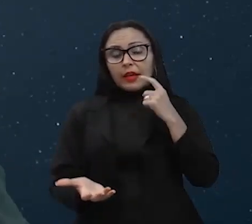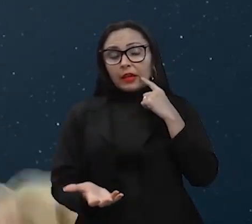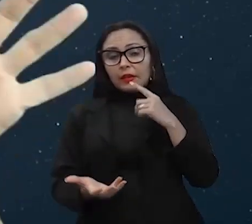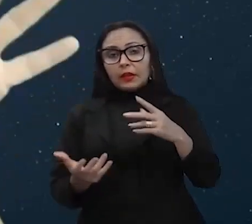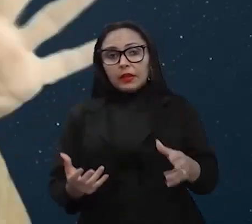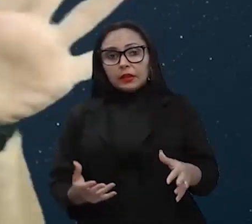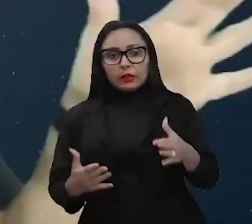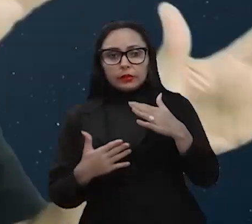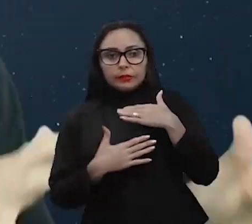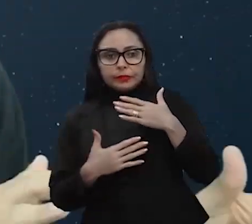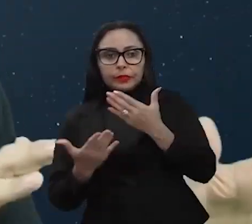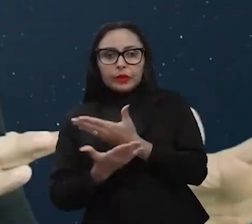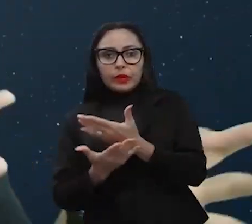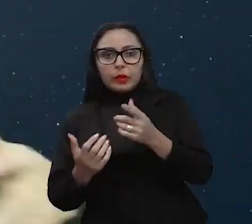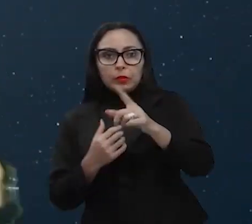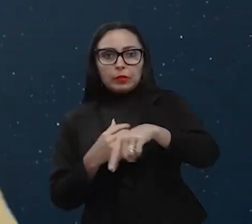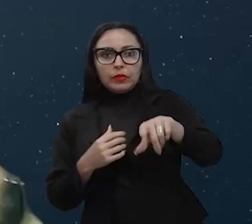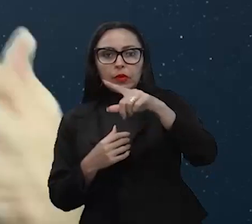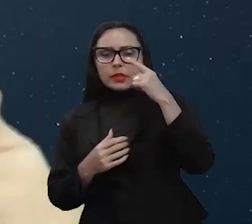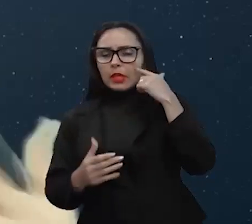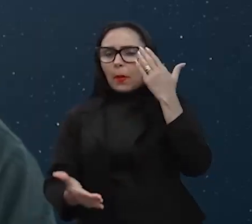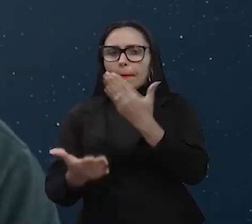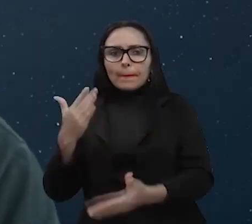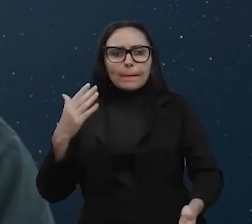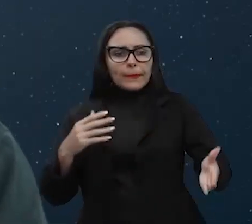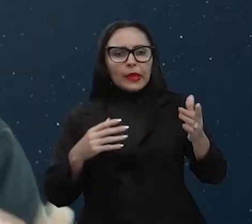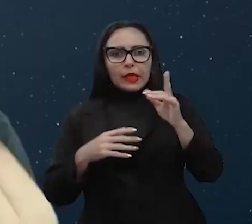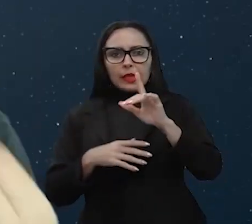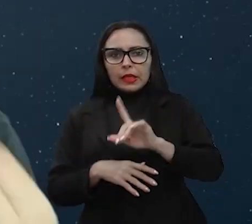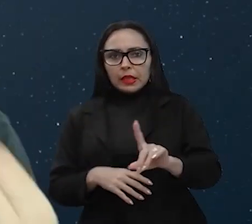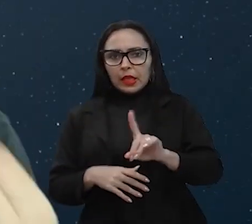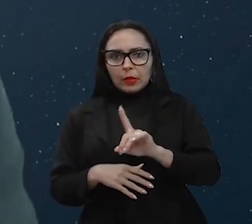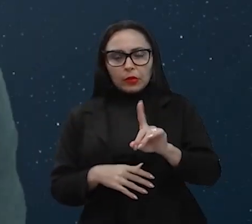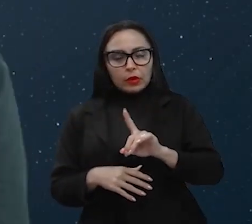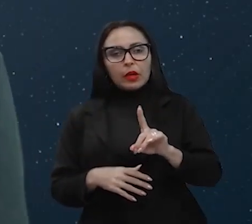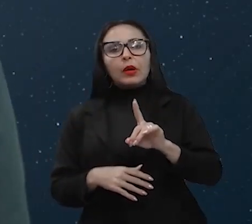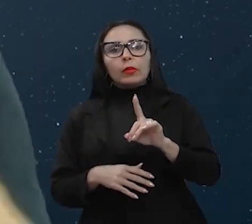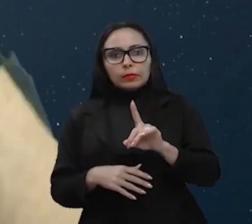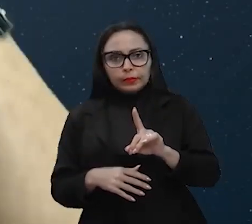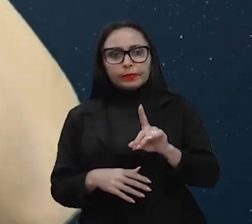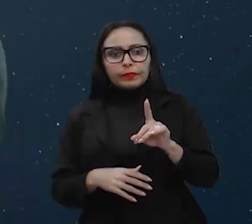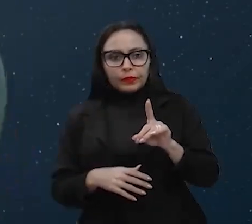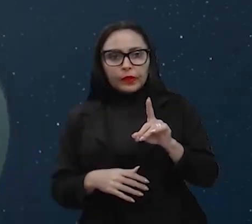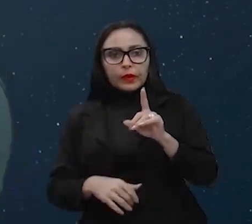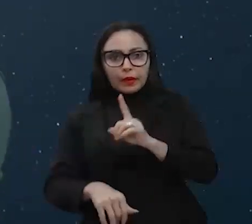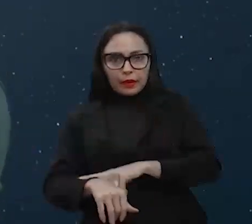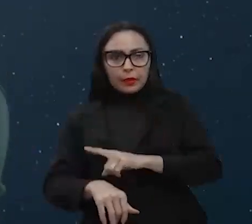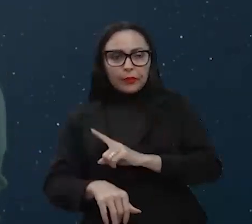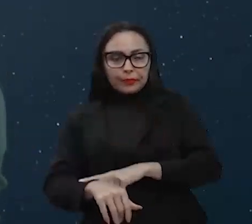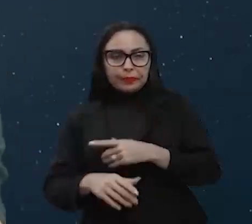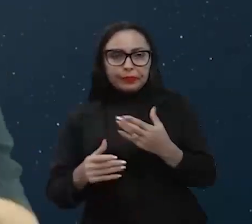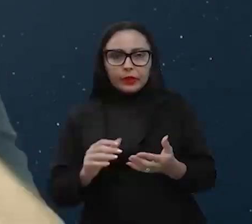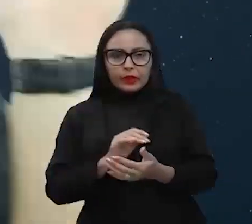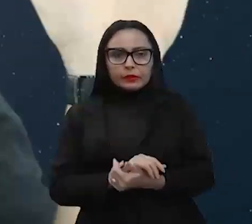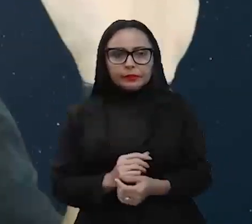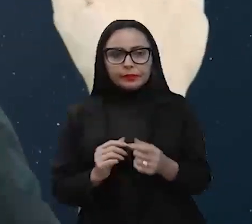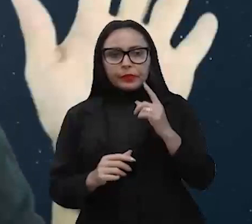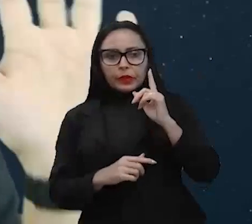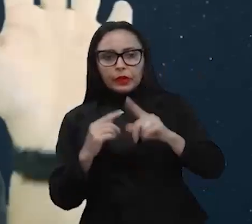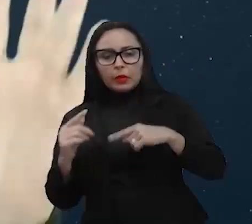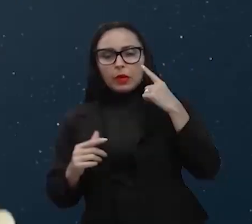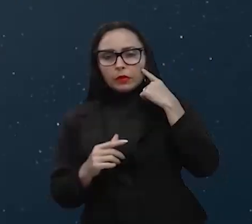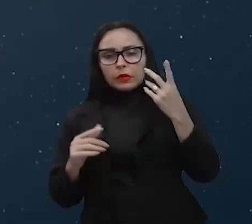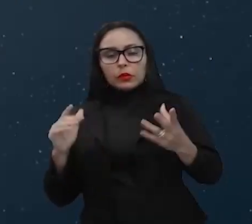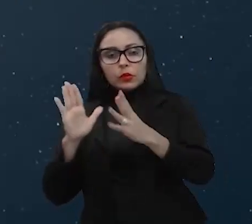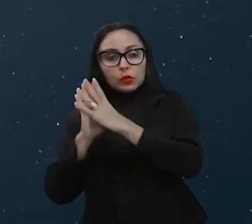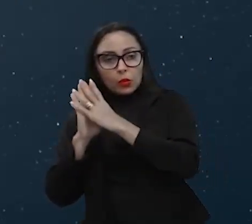quadro, para você não perder tempo copiando, porque é muito rápido. Então eu preciso de atenção, porque depois, quando vocês quiserem copiar, vocês copiam